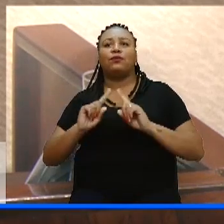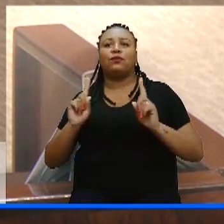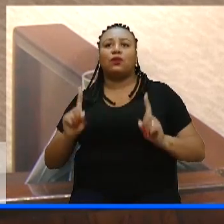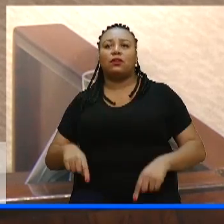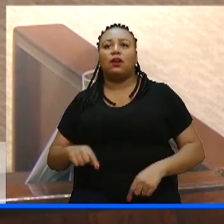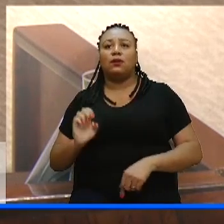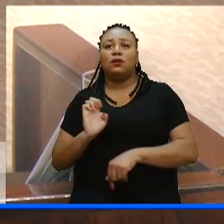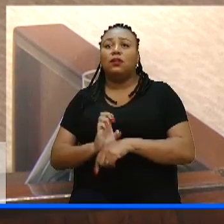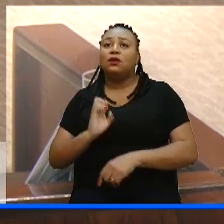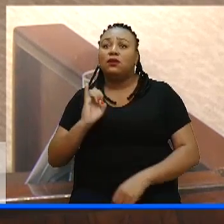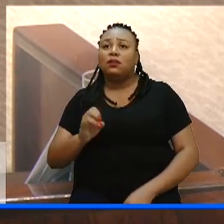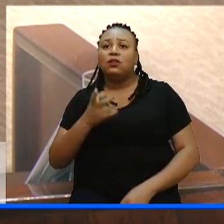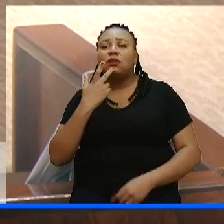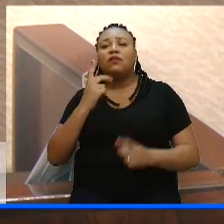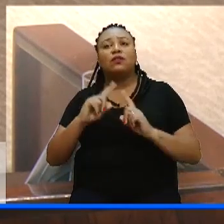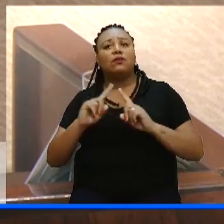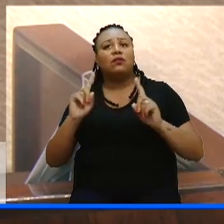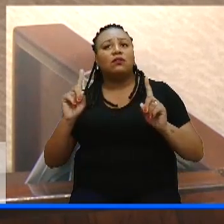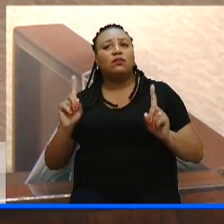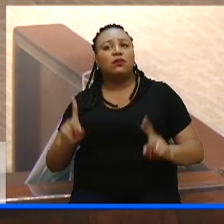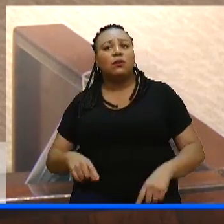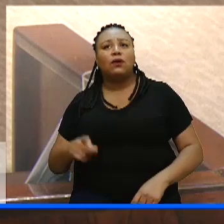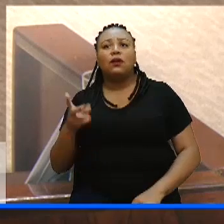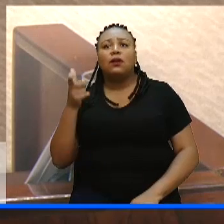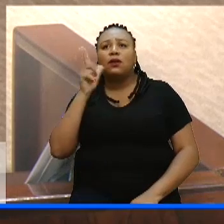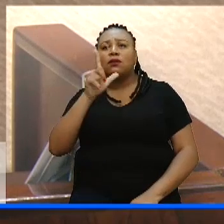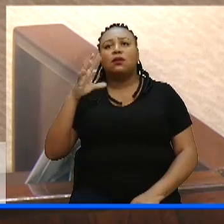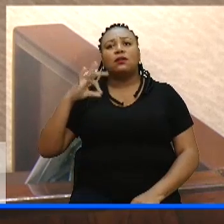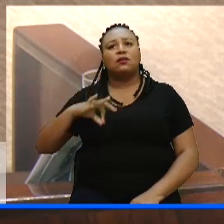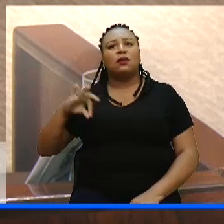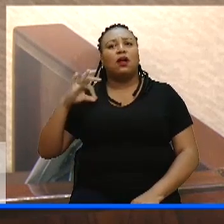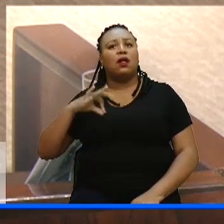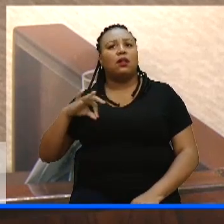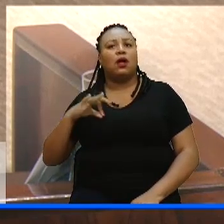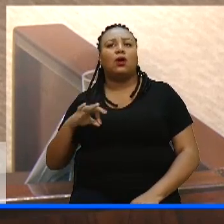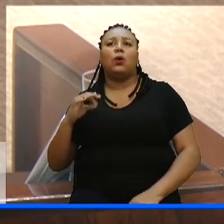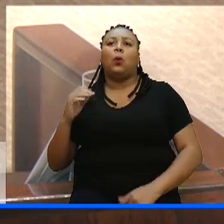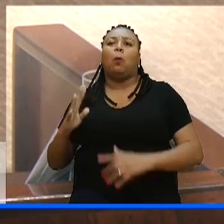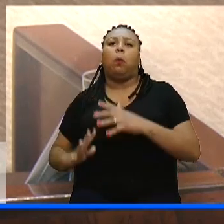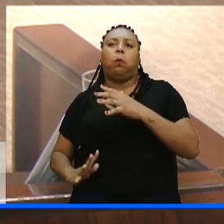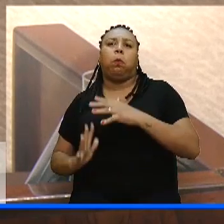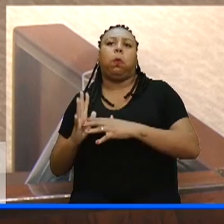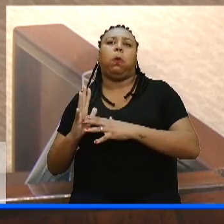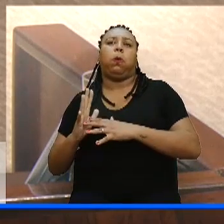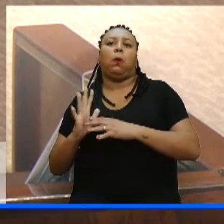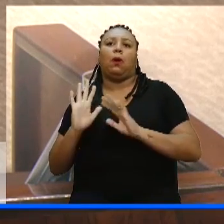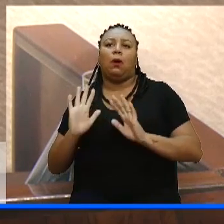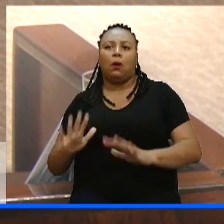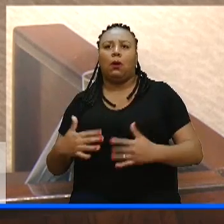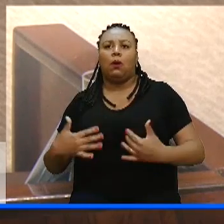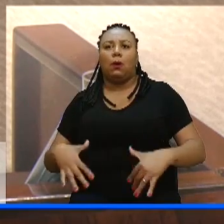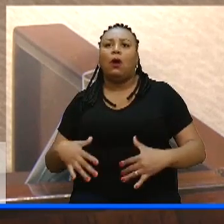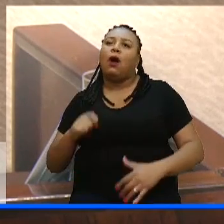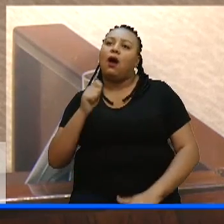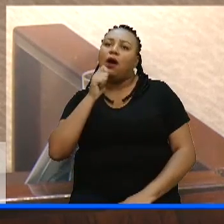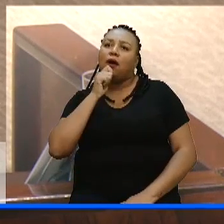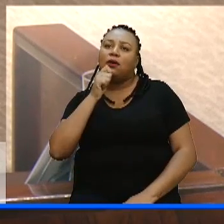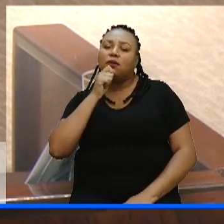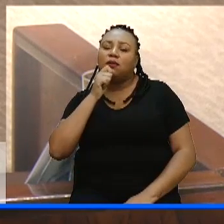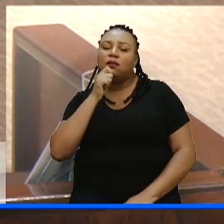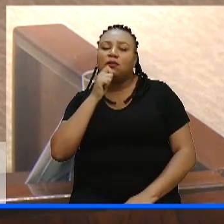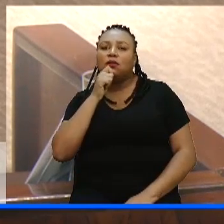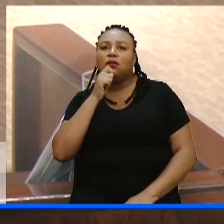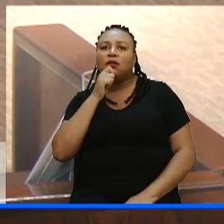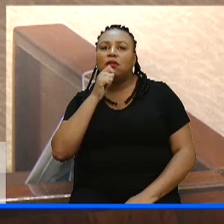estivéssemos falando de servidores que ganham salários estratosféricos ainda poderíamos